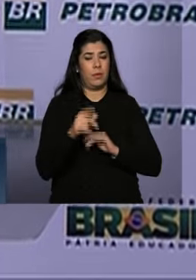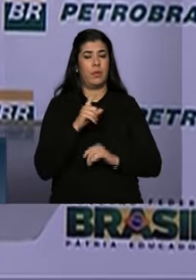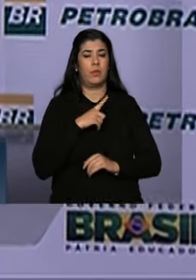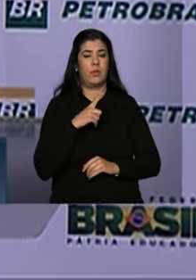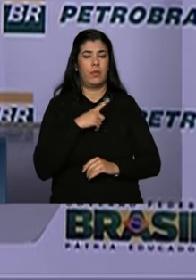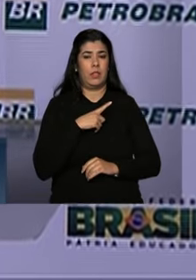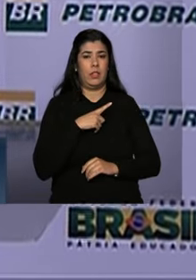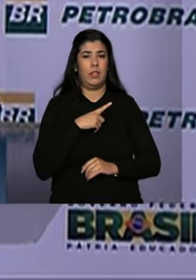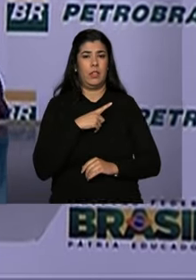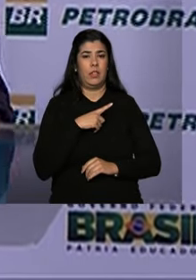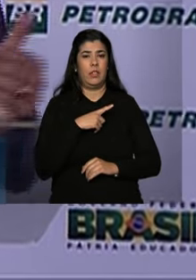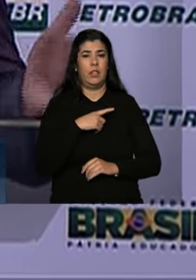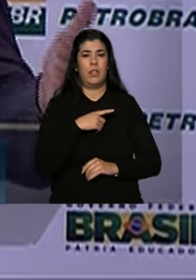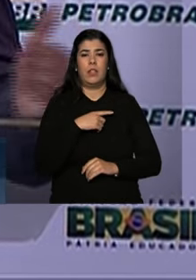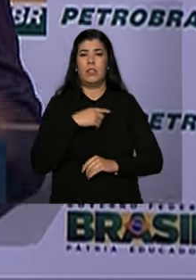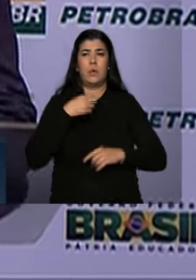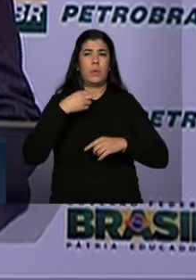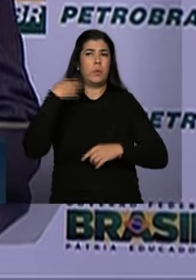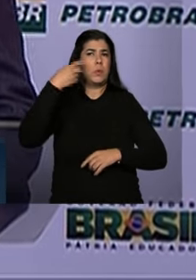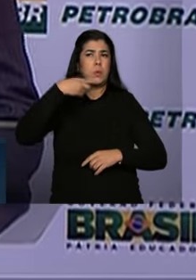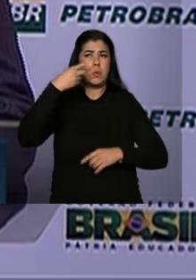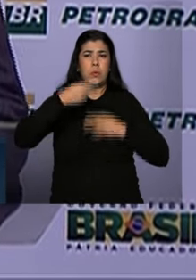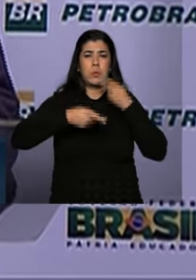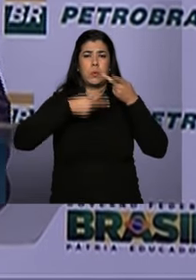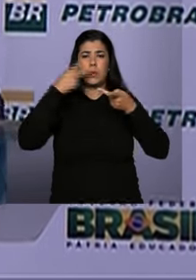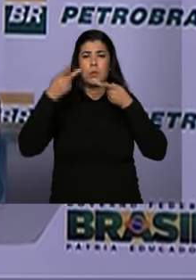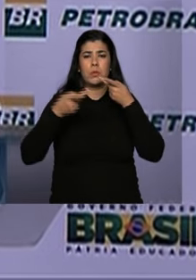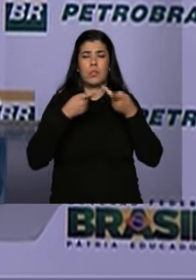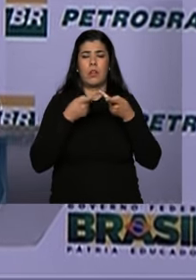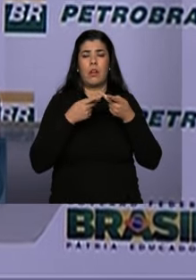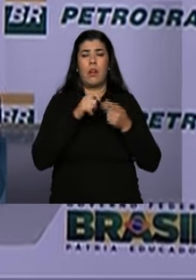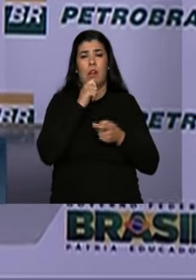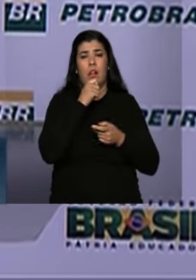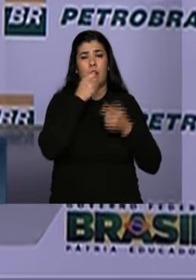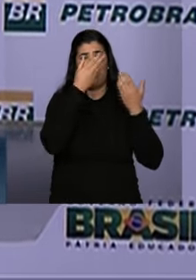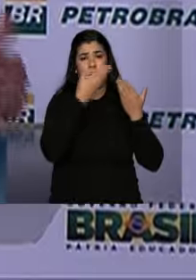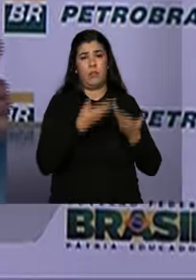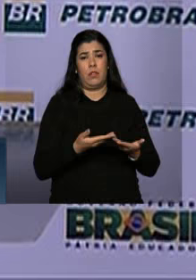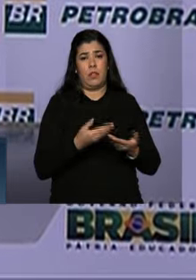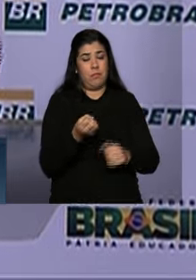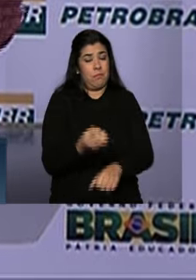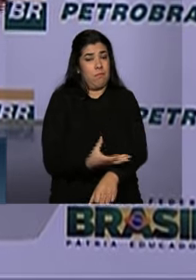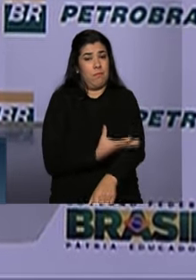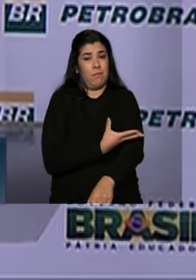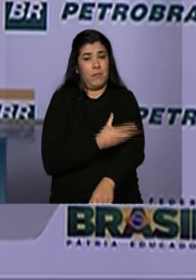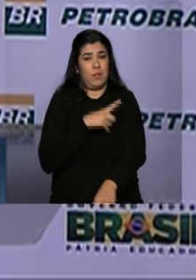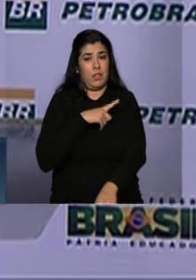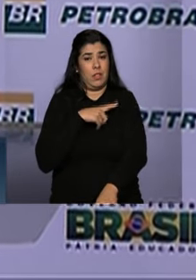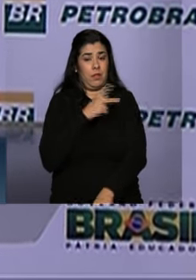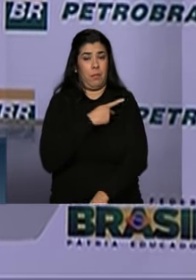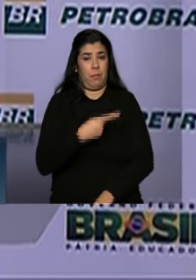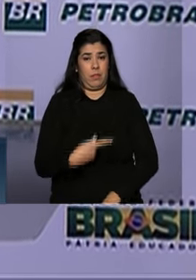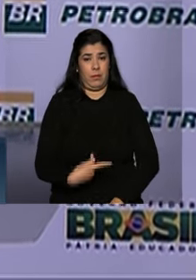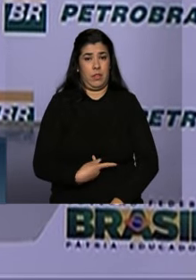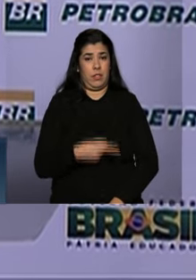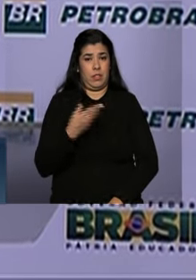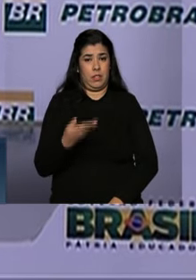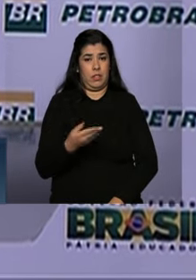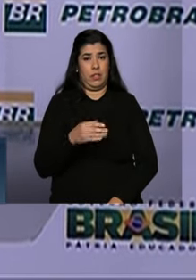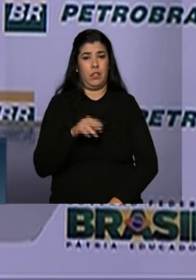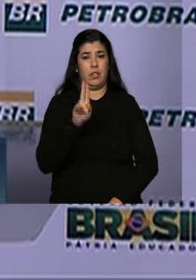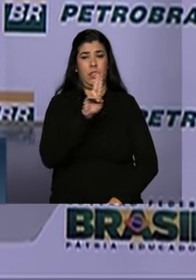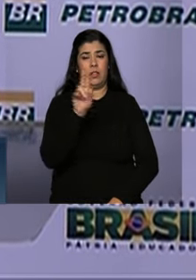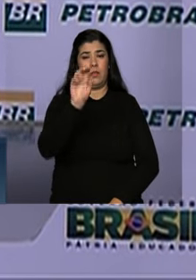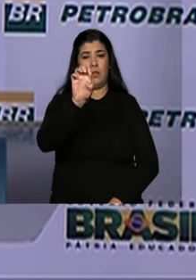além do discurso que nós ouvimos ainda há pouco, de forma entusiasmada, do nosso presidente do